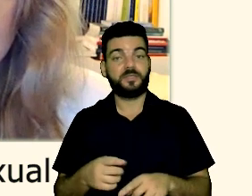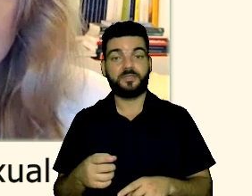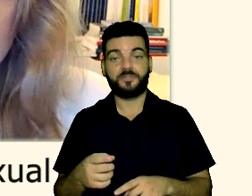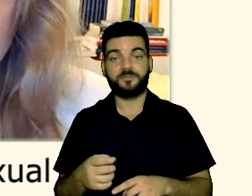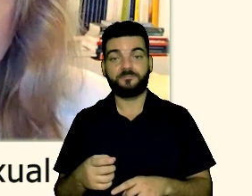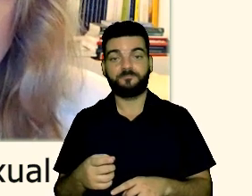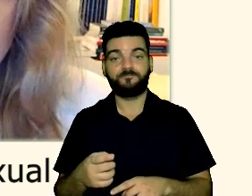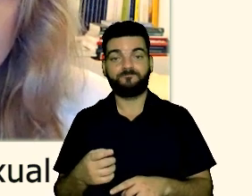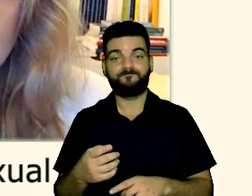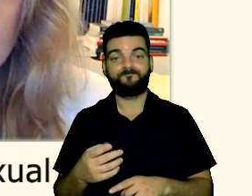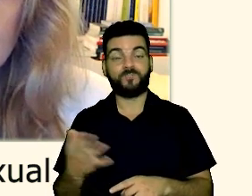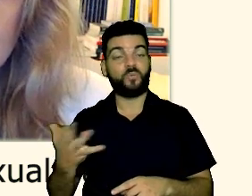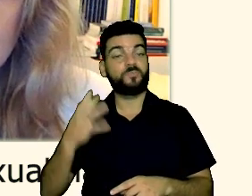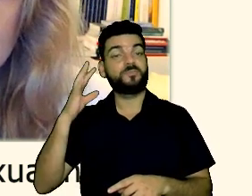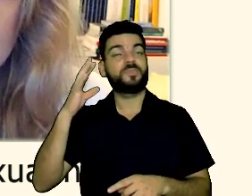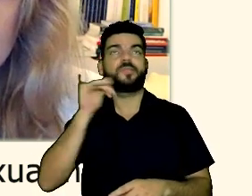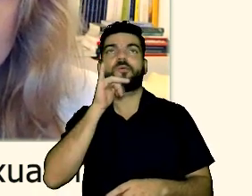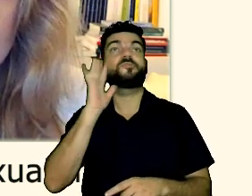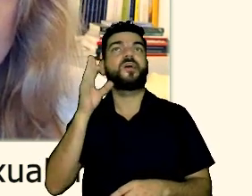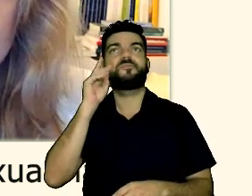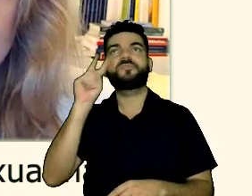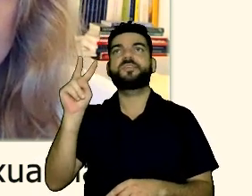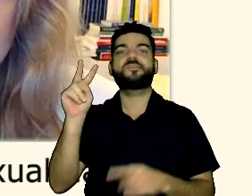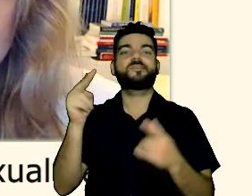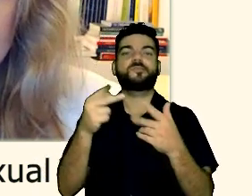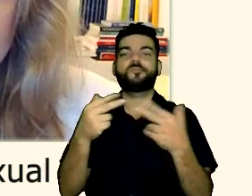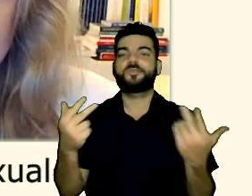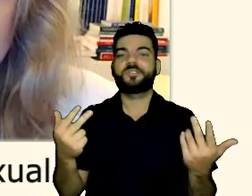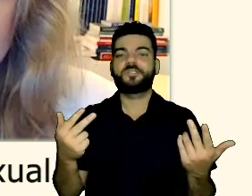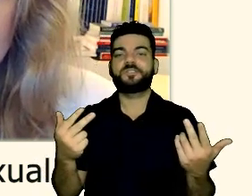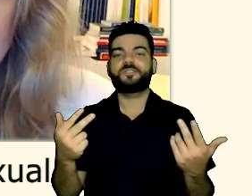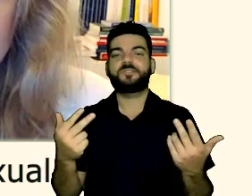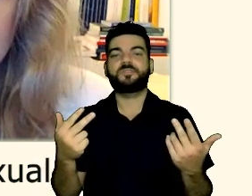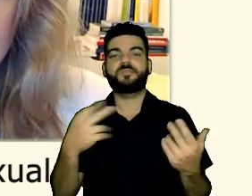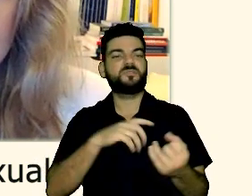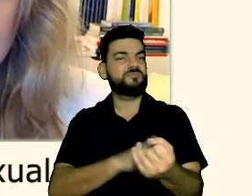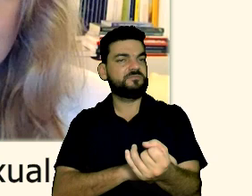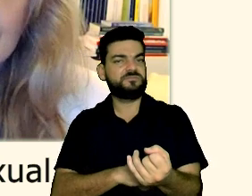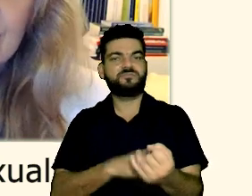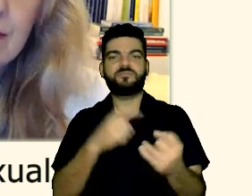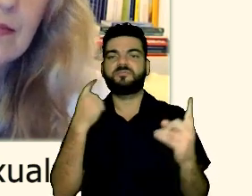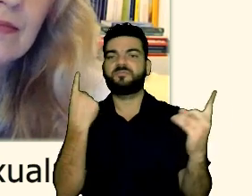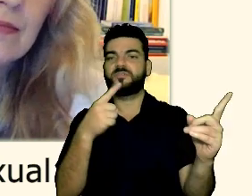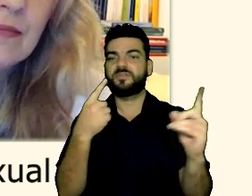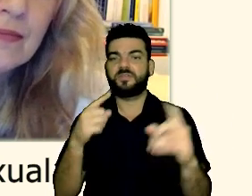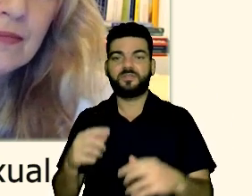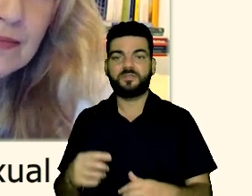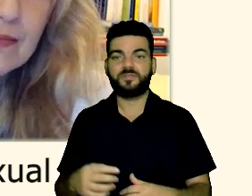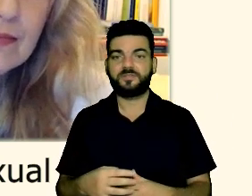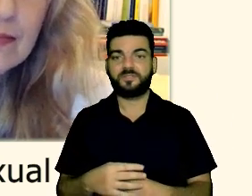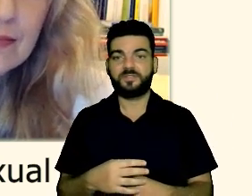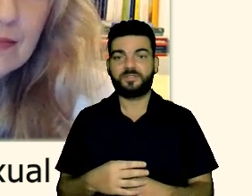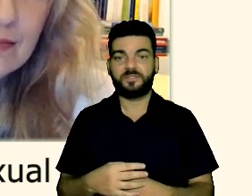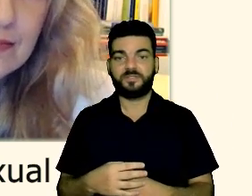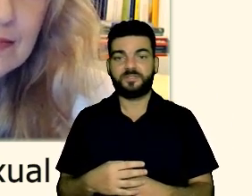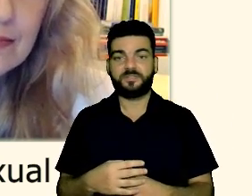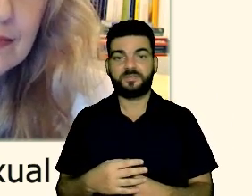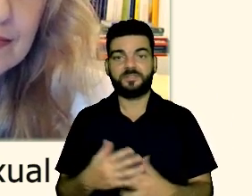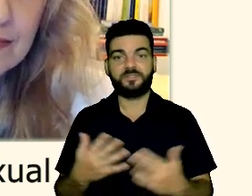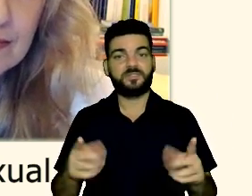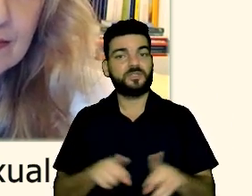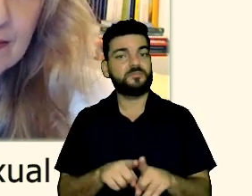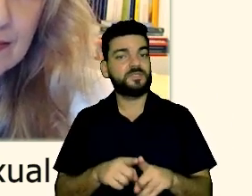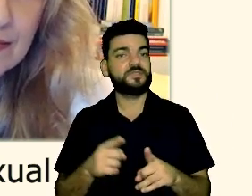gestão, estejam sempre abertos a ouvir a equipe e deixem isso claro, porque a gente ainda vê muitas experiências